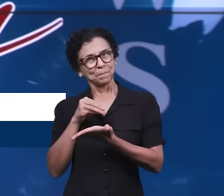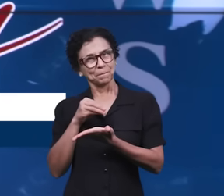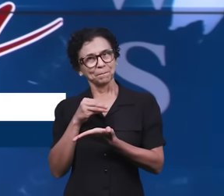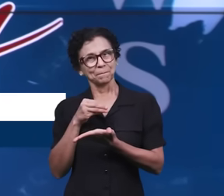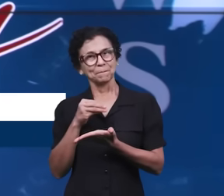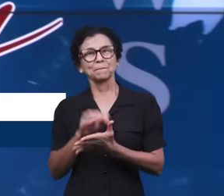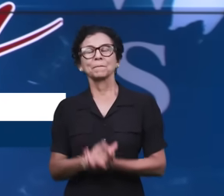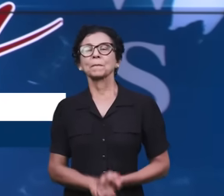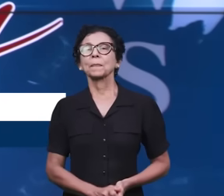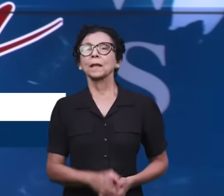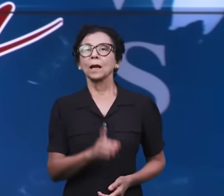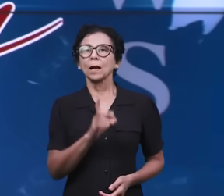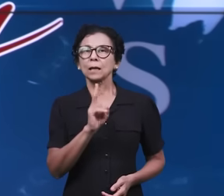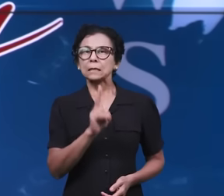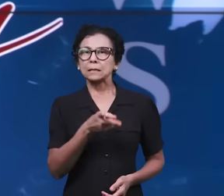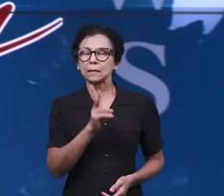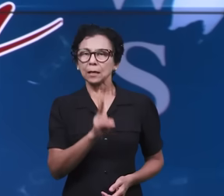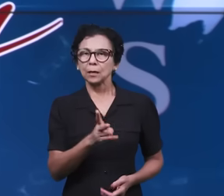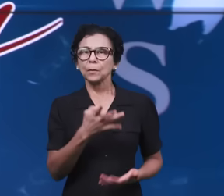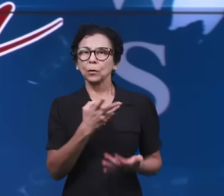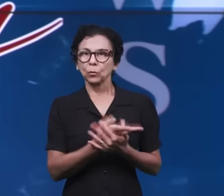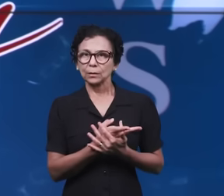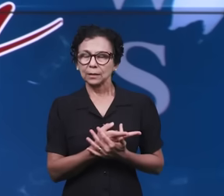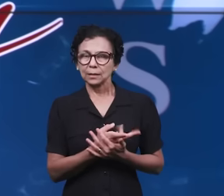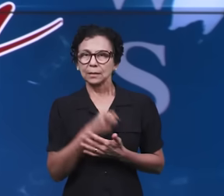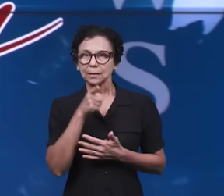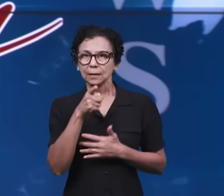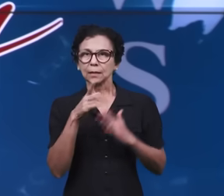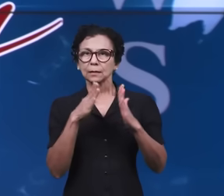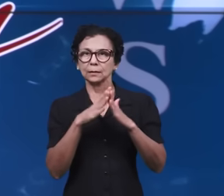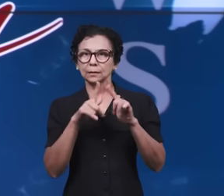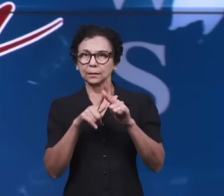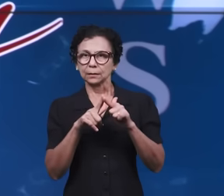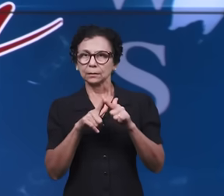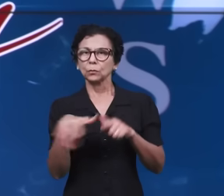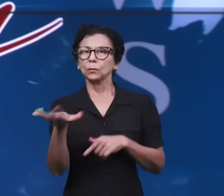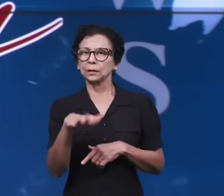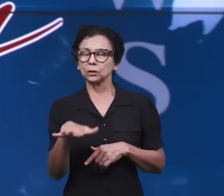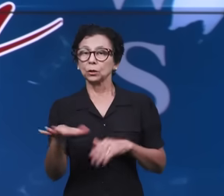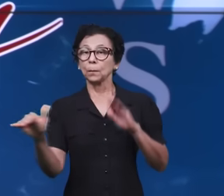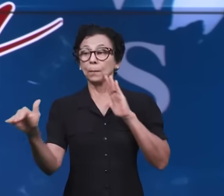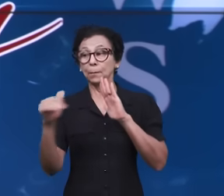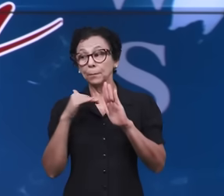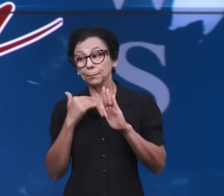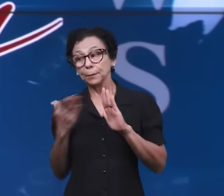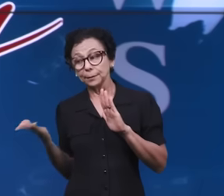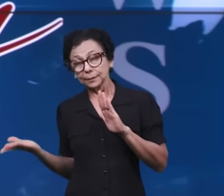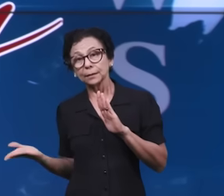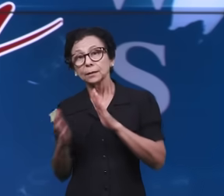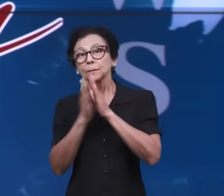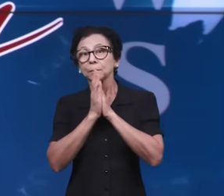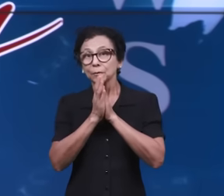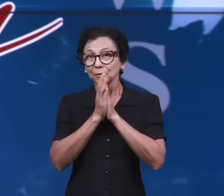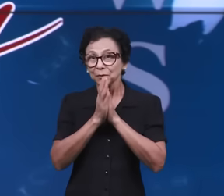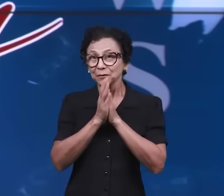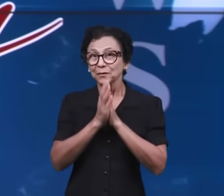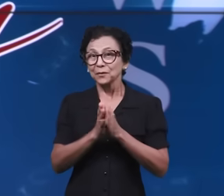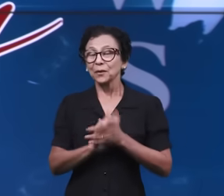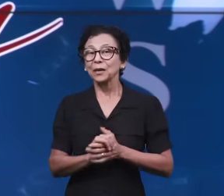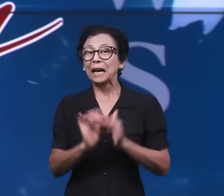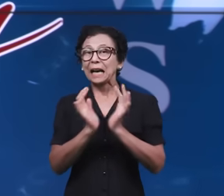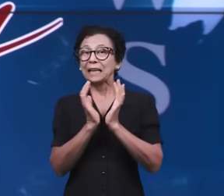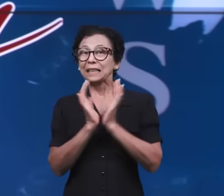manainews@radiomanaim.com.br. Toda vez que houver um evento aí na sua igreja ou na sua região, manda para esse e-mail. Por favor, a nossa produção